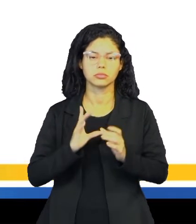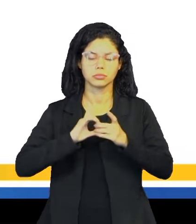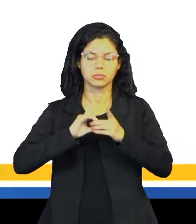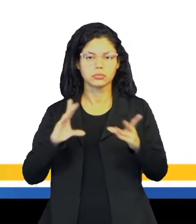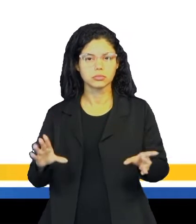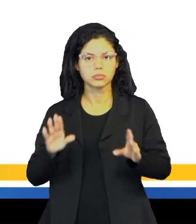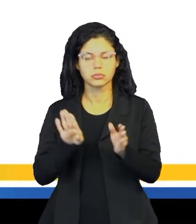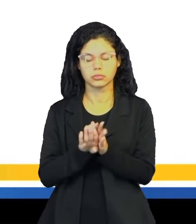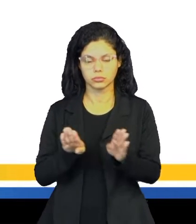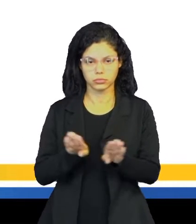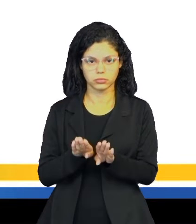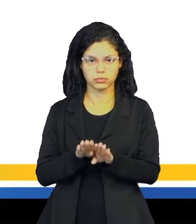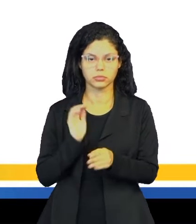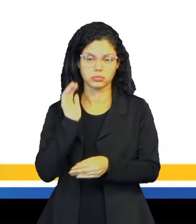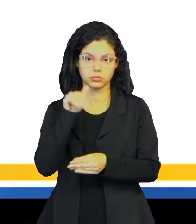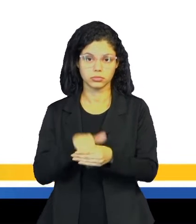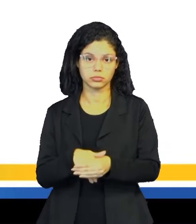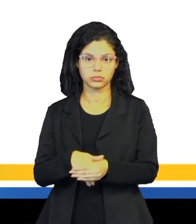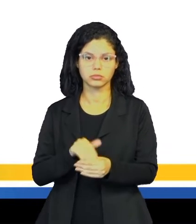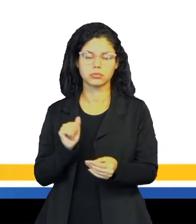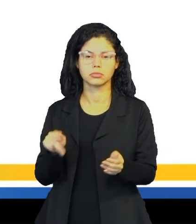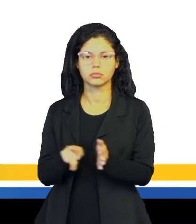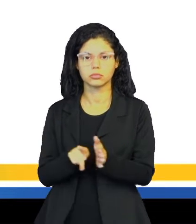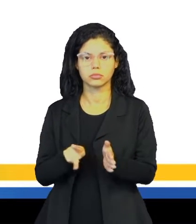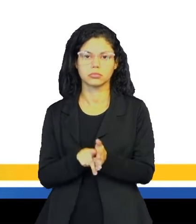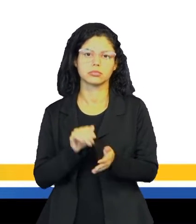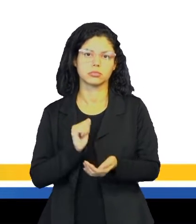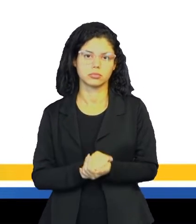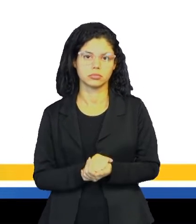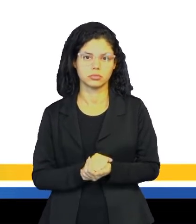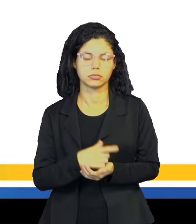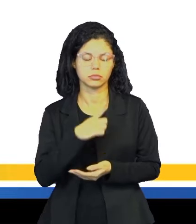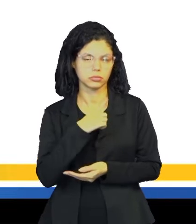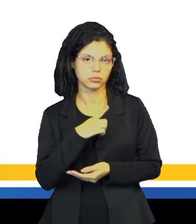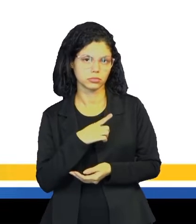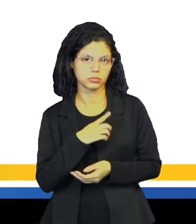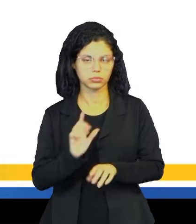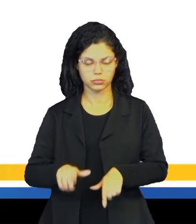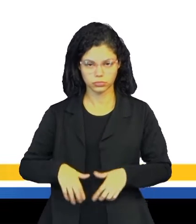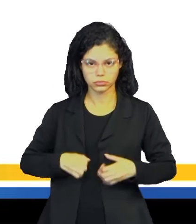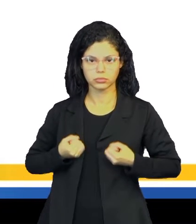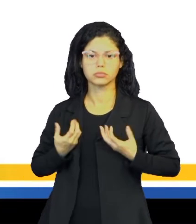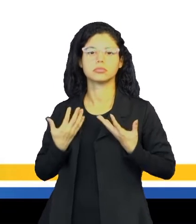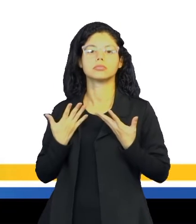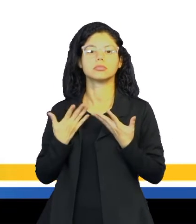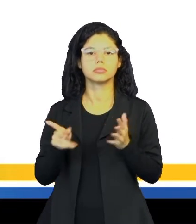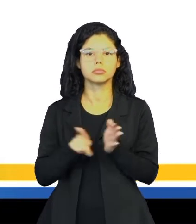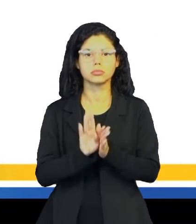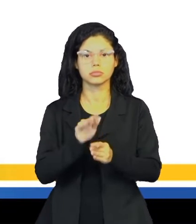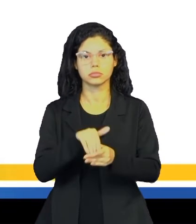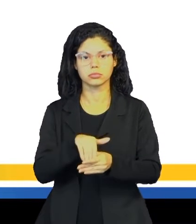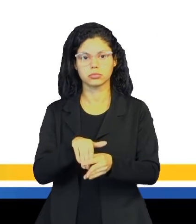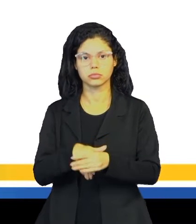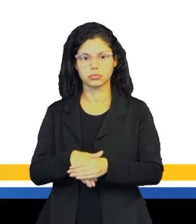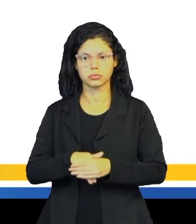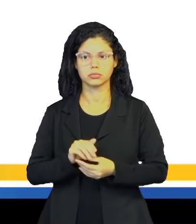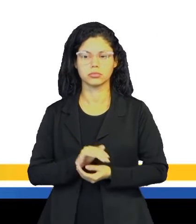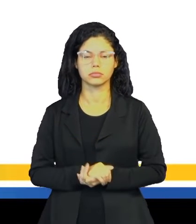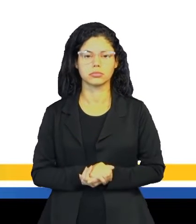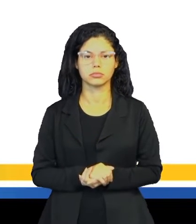democracia representativa. O voto é também um dever, né, pois o indivíduo tem o dever de manifestar a sua vontade pelo voto.